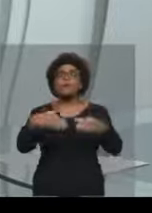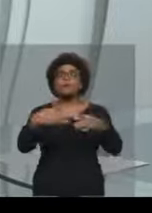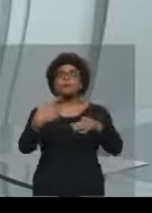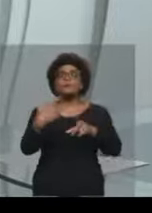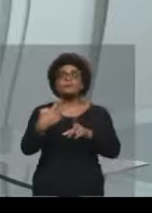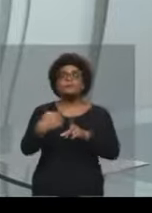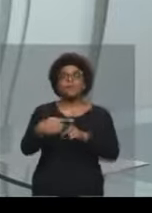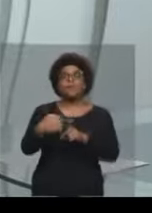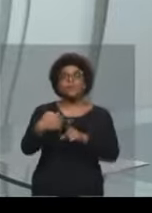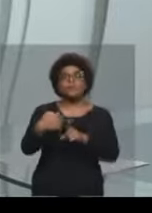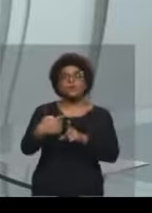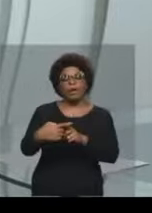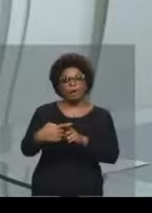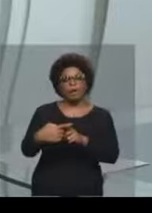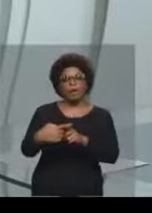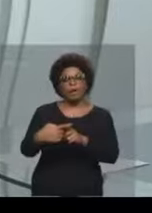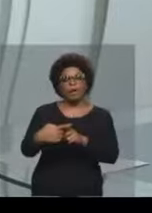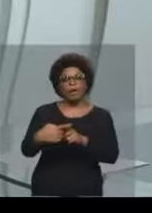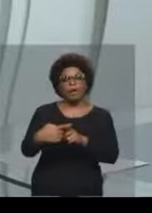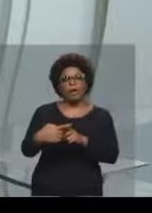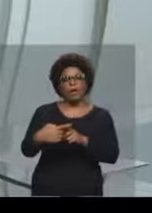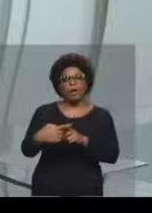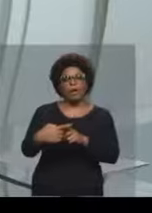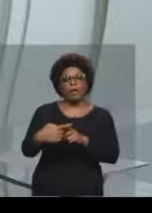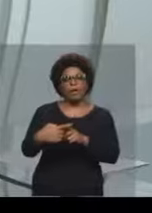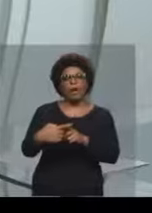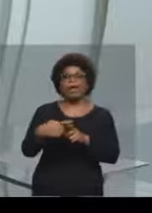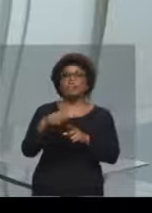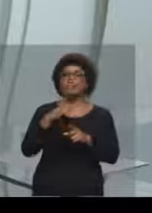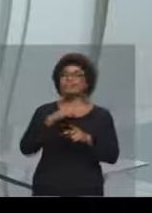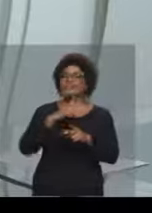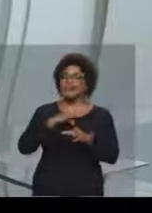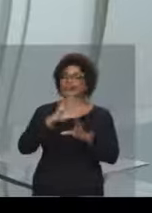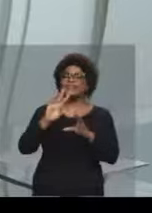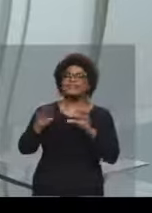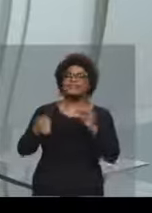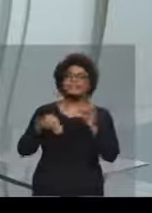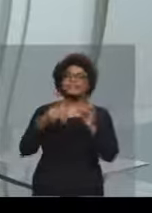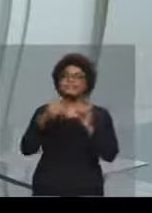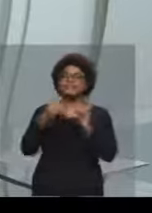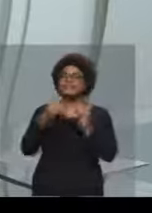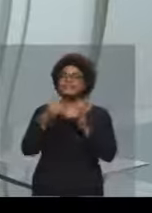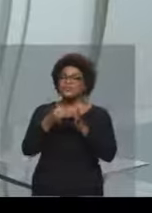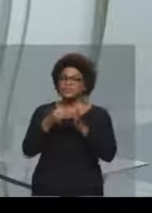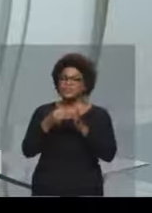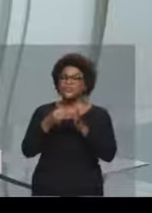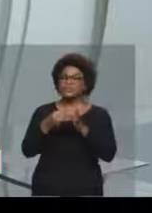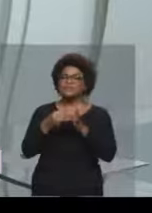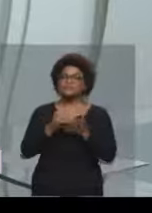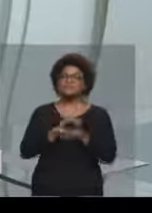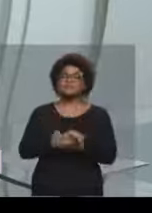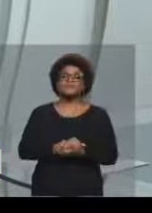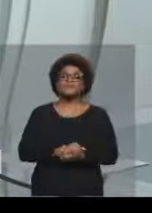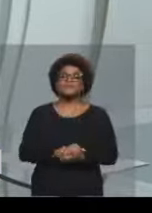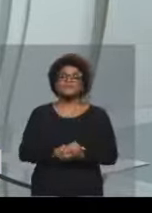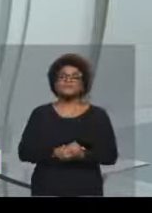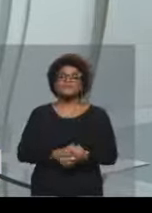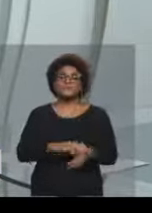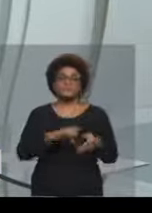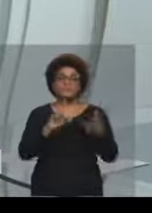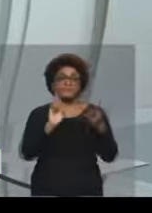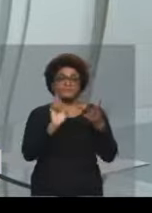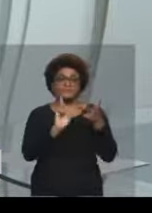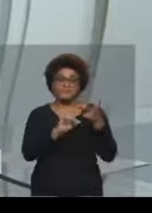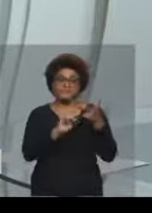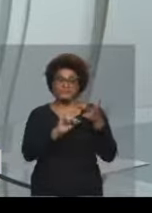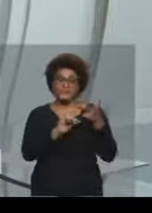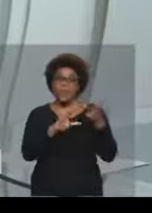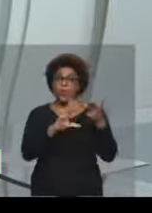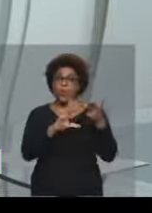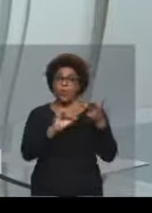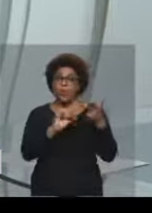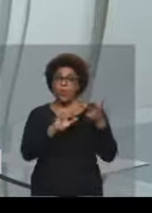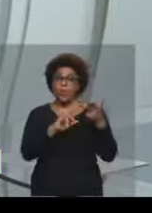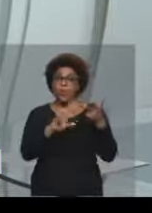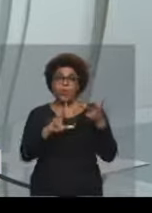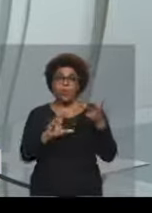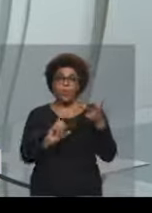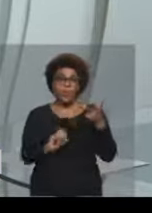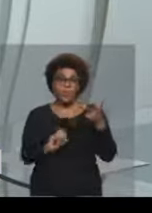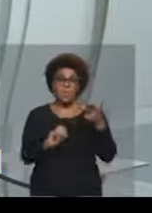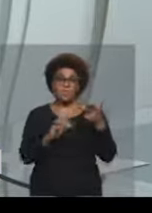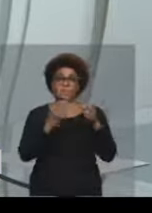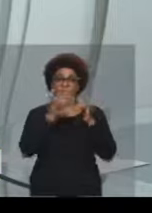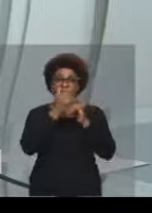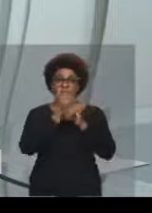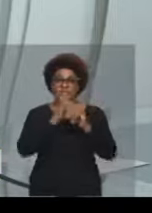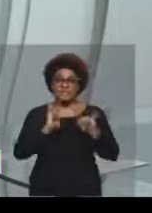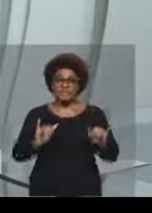Quando eu já falei, né, vai trazer essas informações. Depois nós temos o corpo, né, da notícia